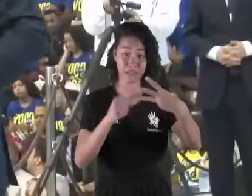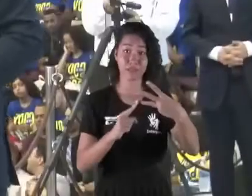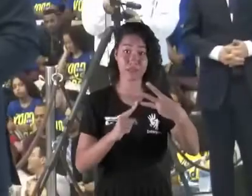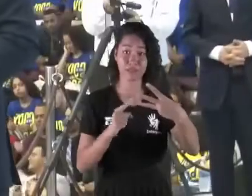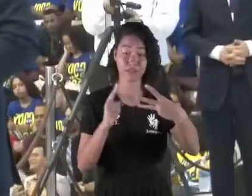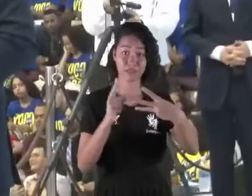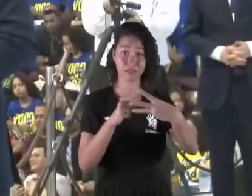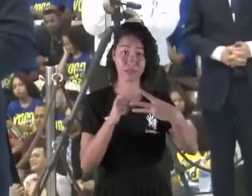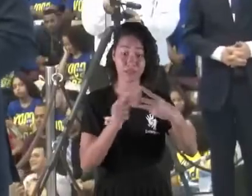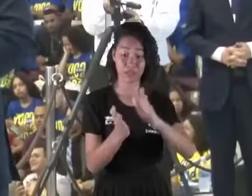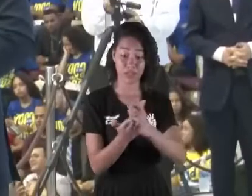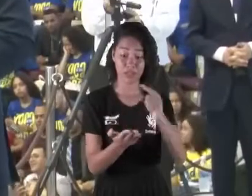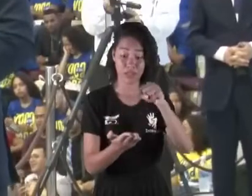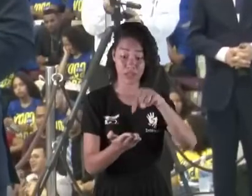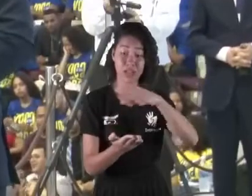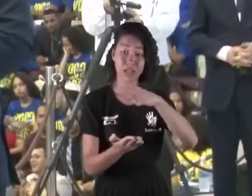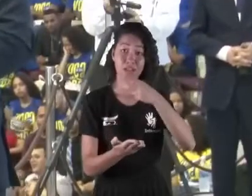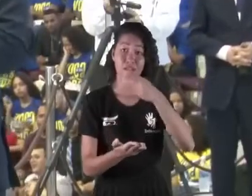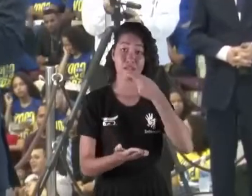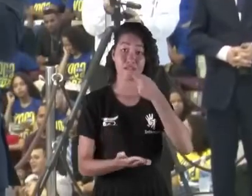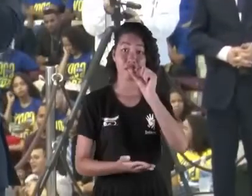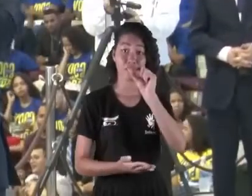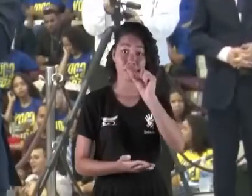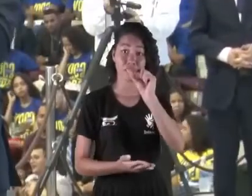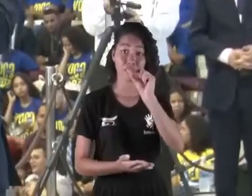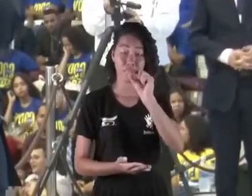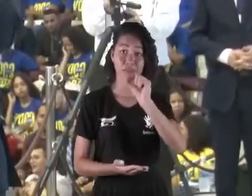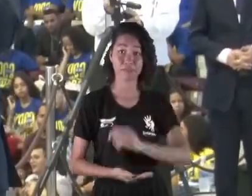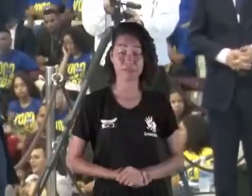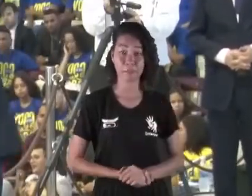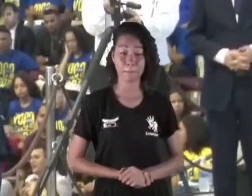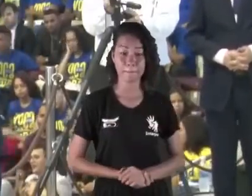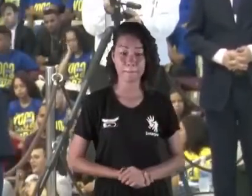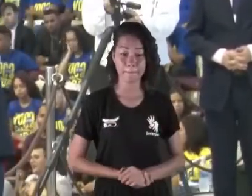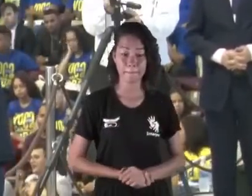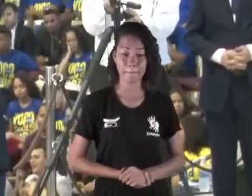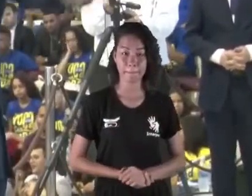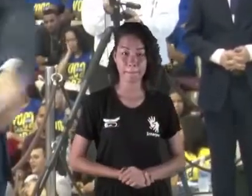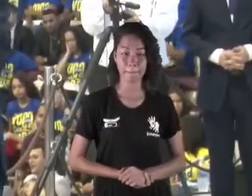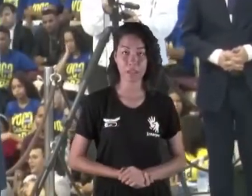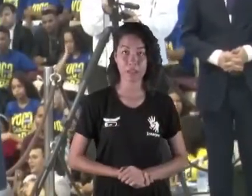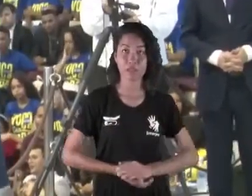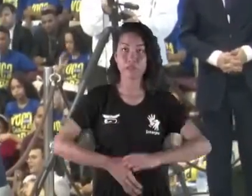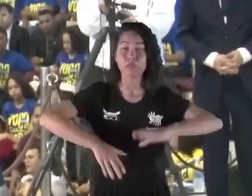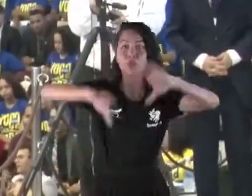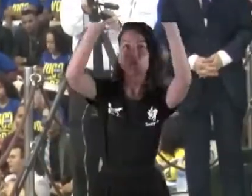Ele diz: eis que se abriram os céus